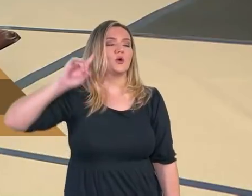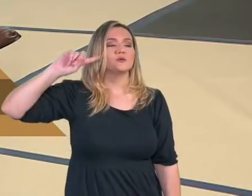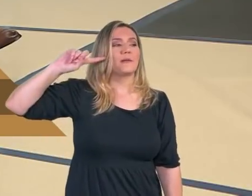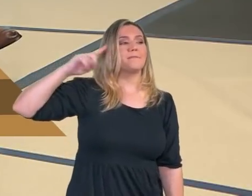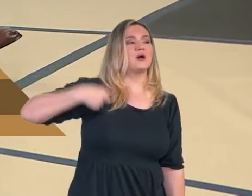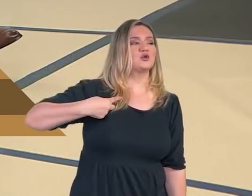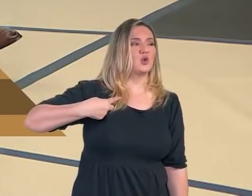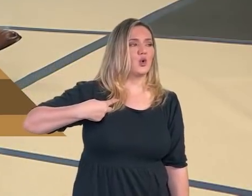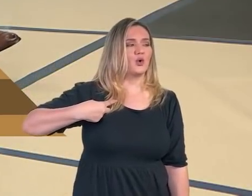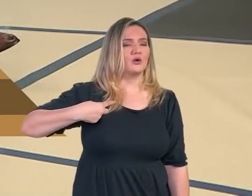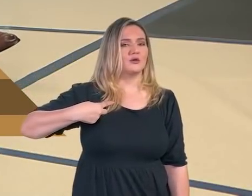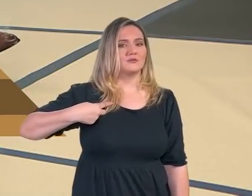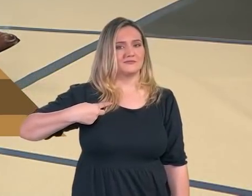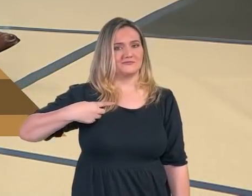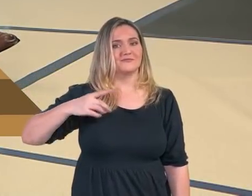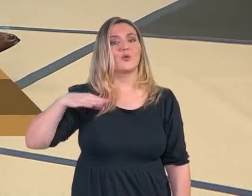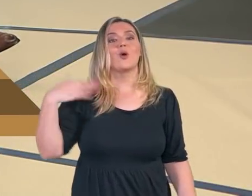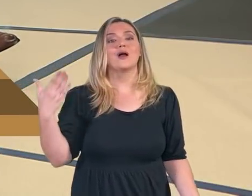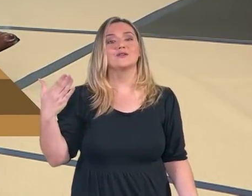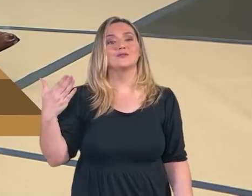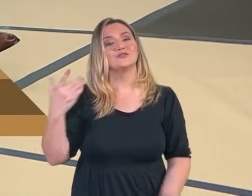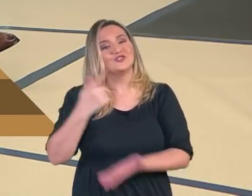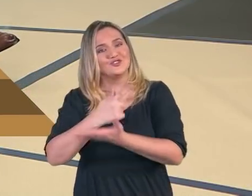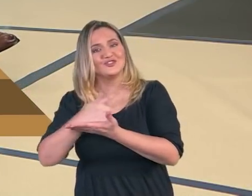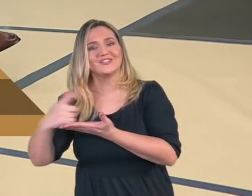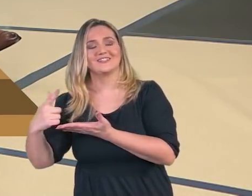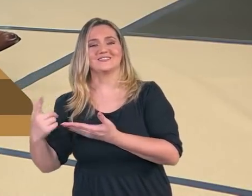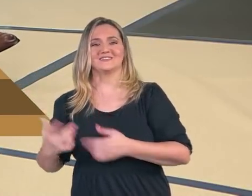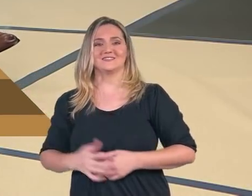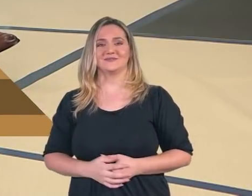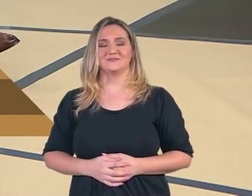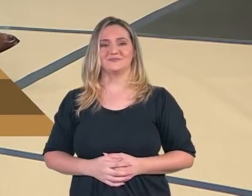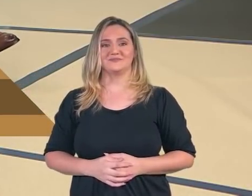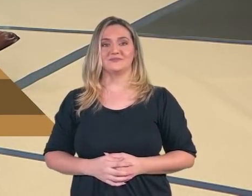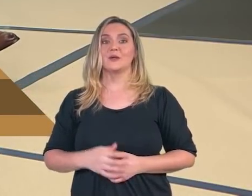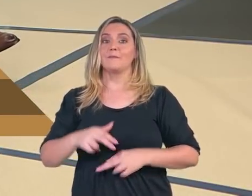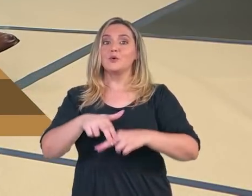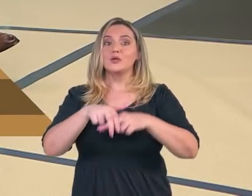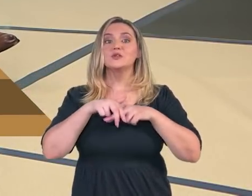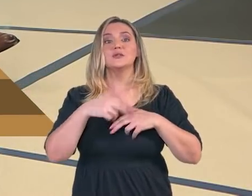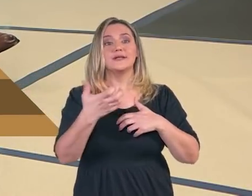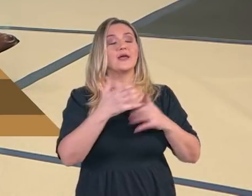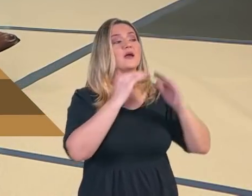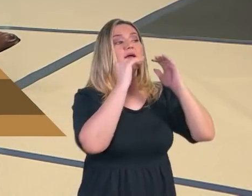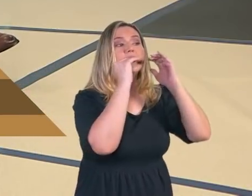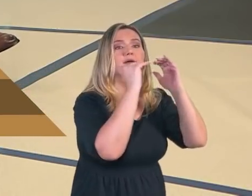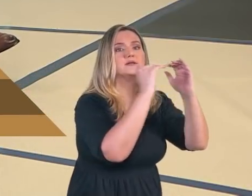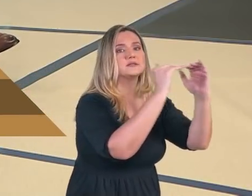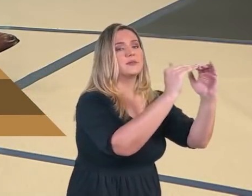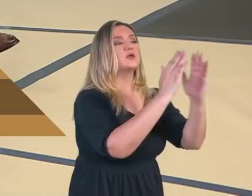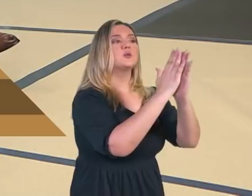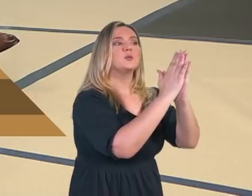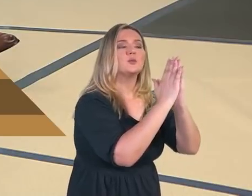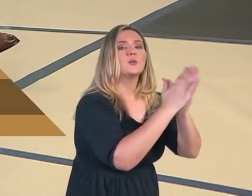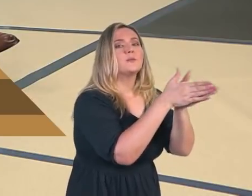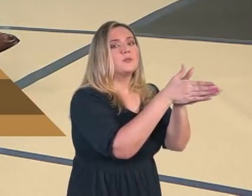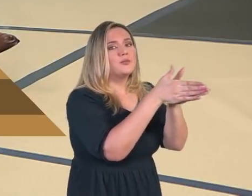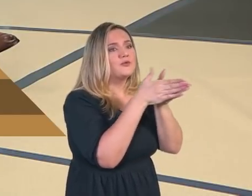há problema algum em nos relacionarmos amigavelmente, respeitosamente, eu diria, com autoridades desse mundo. Aliás,